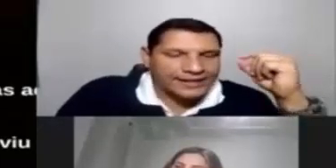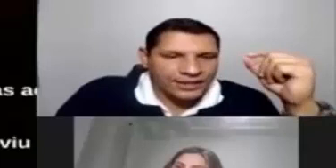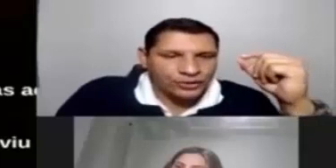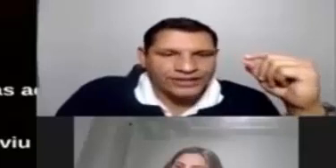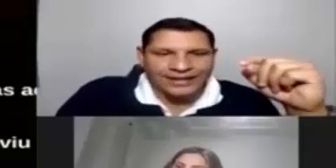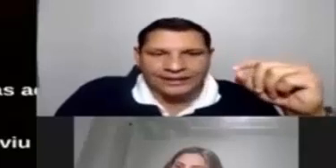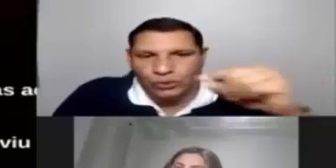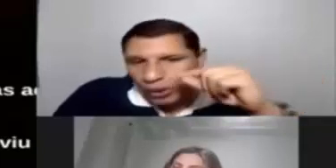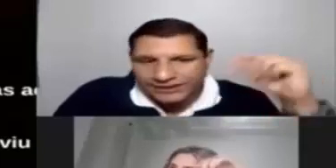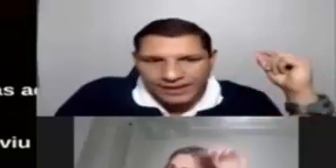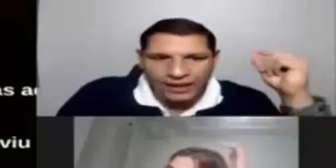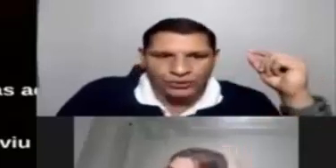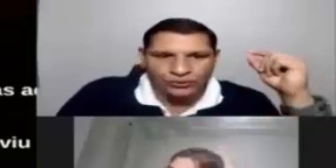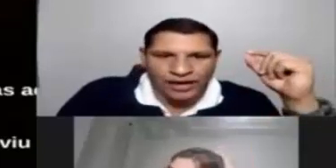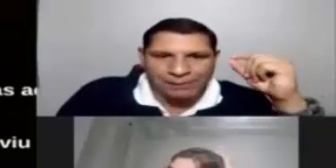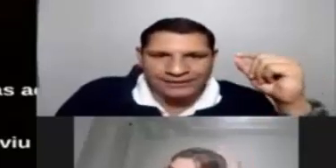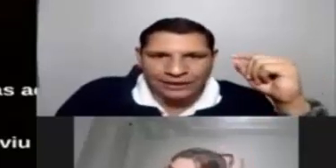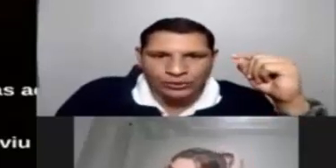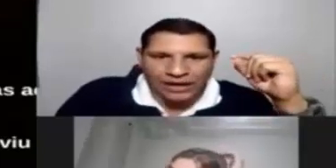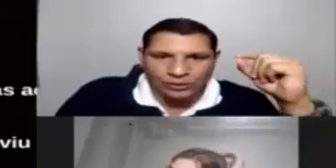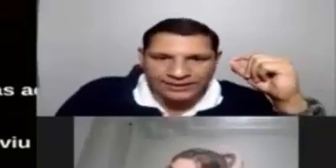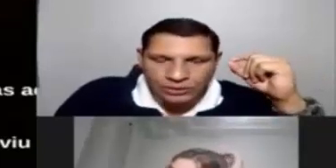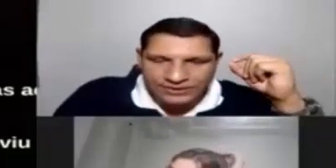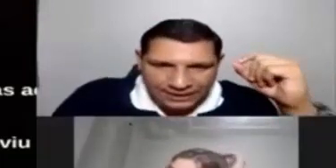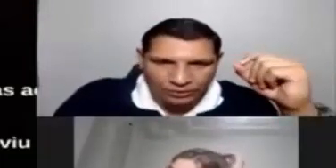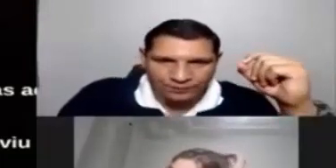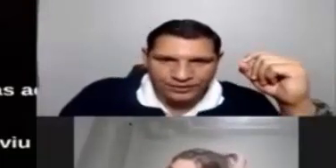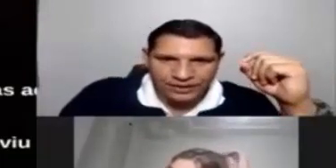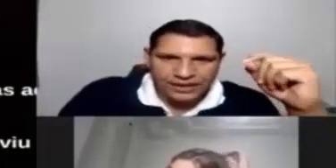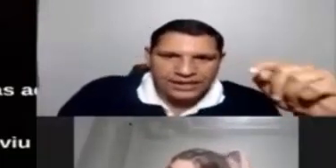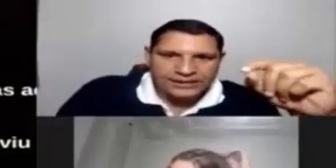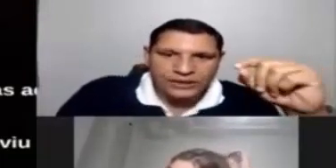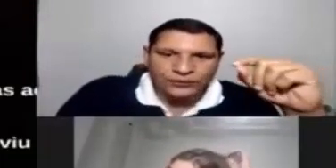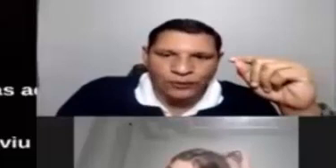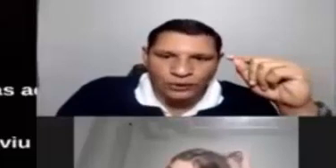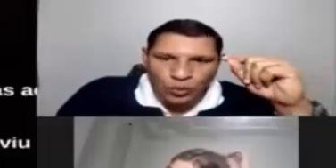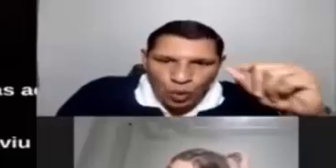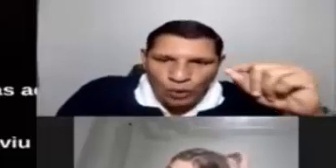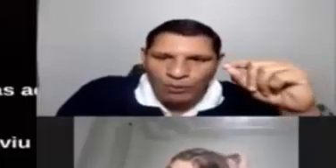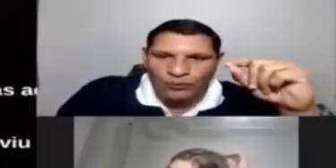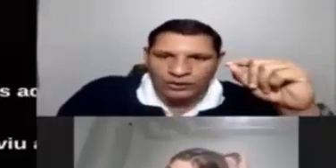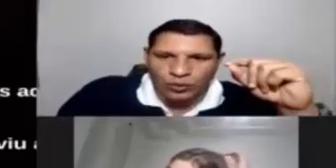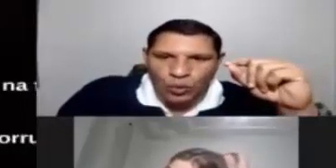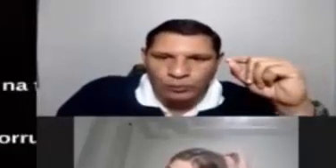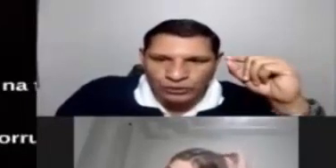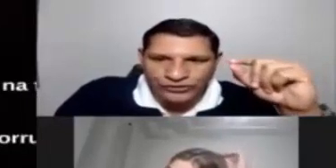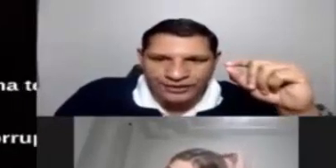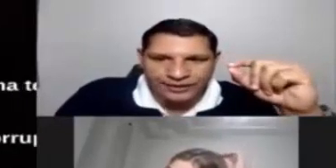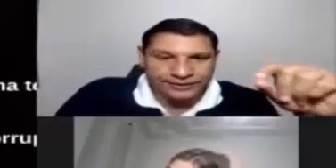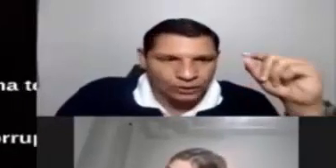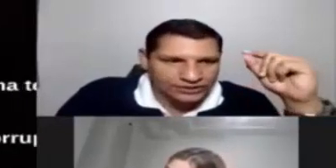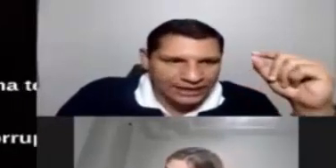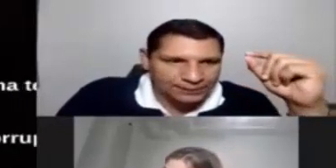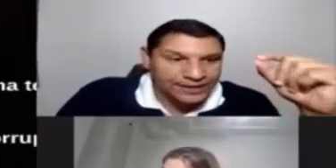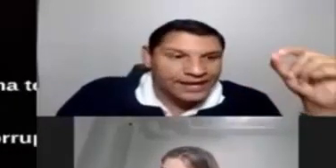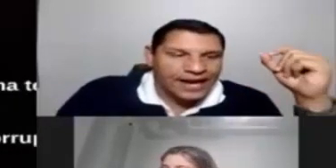em Cristo que há 14 anos foi arrebatado ao terceiro céu. Se foi no corpo ou fora do corpo não sei